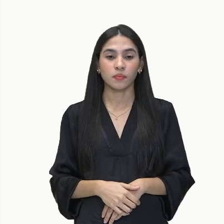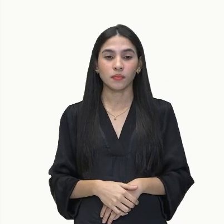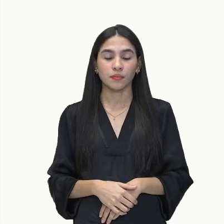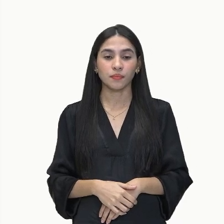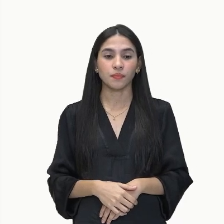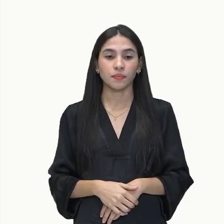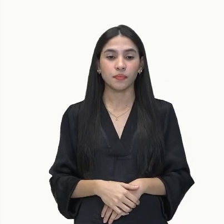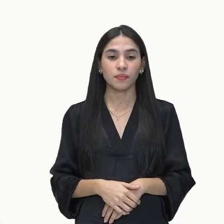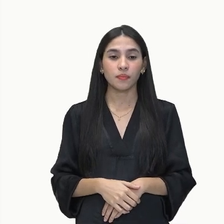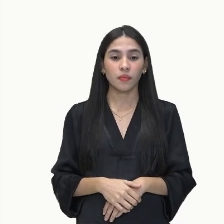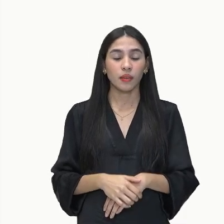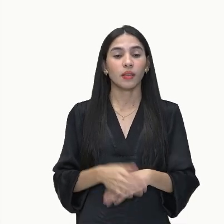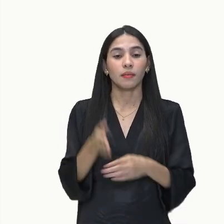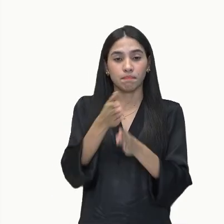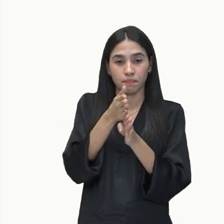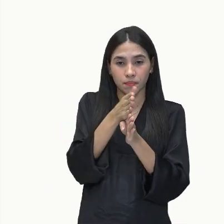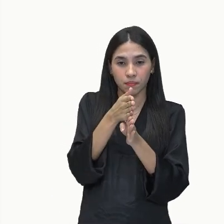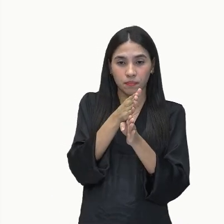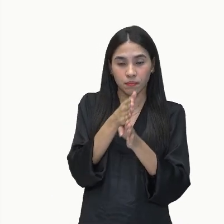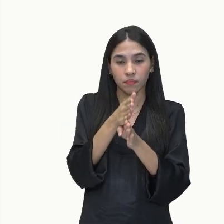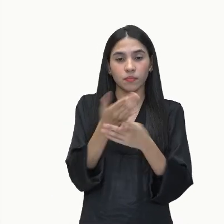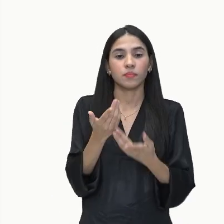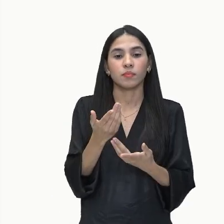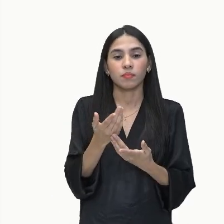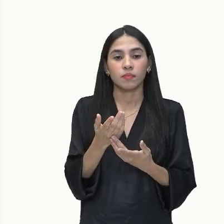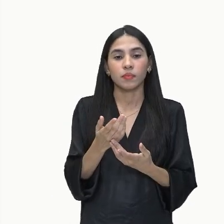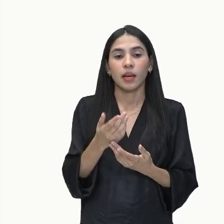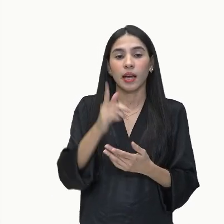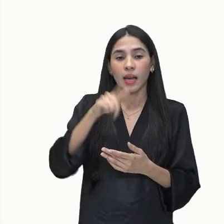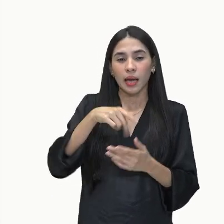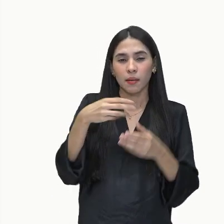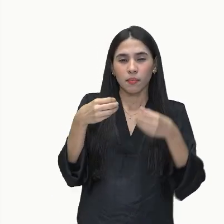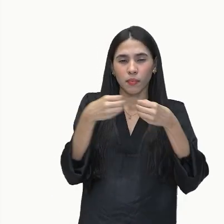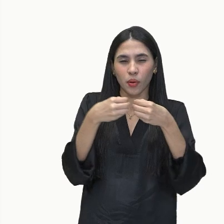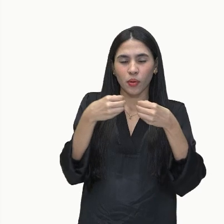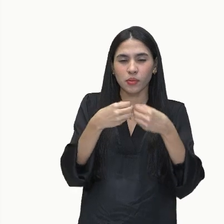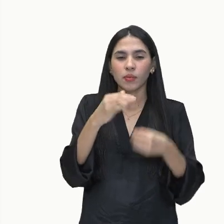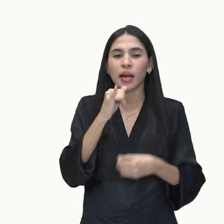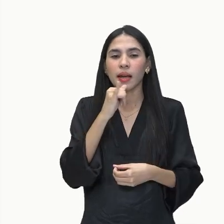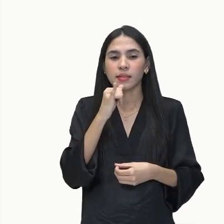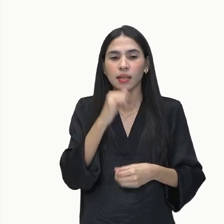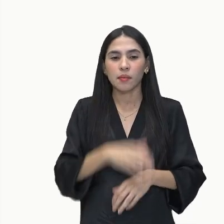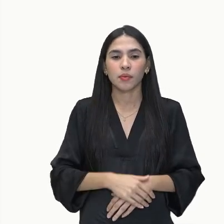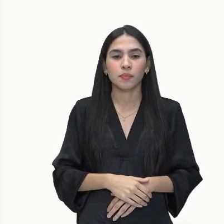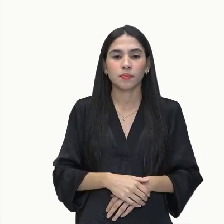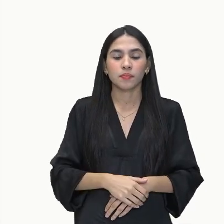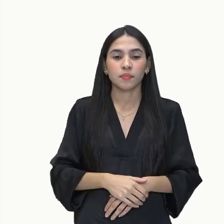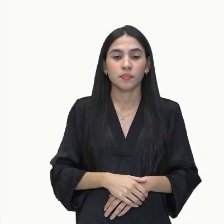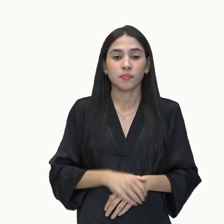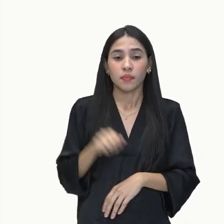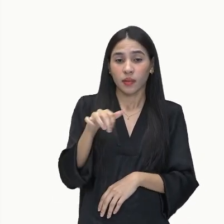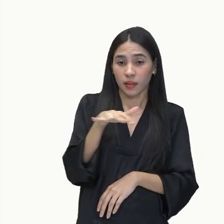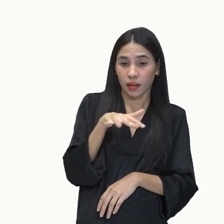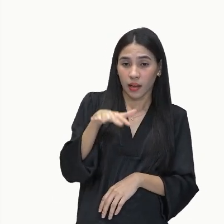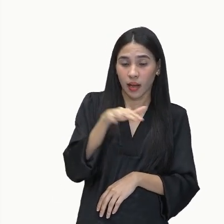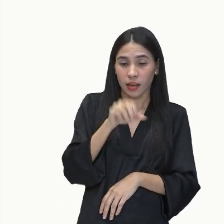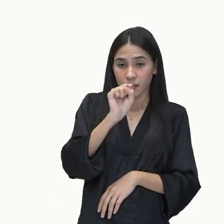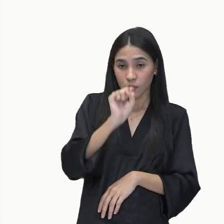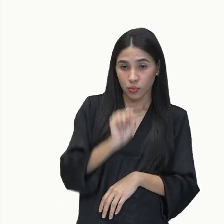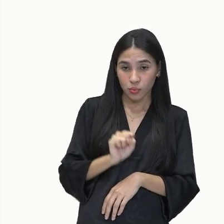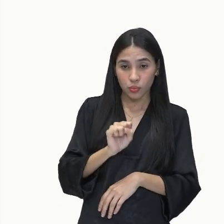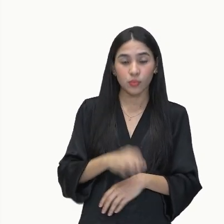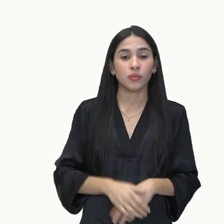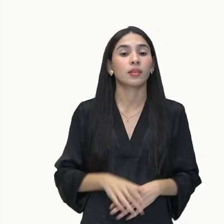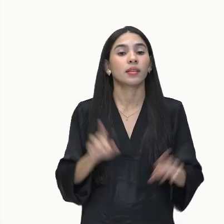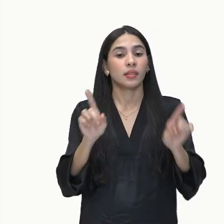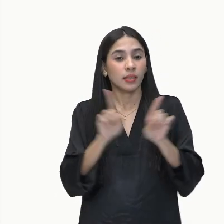na zona de fronteira, ela está localizada aqui, né, próximo à região sul